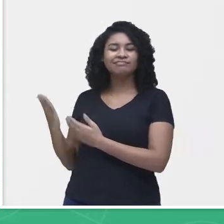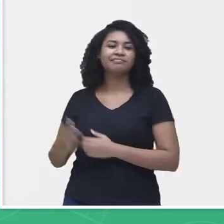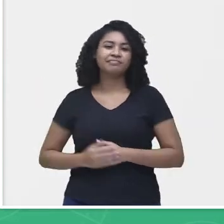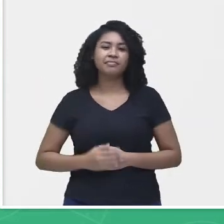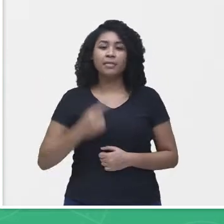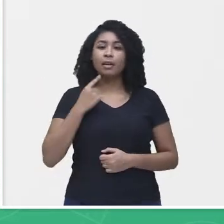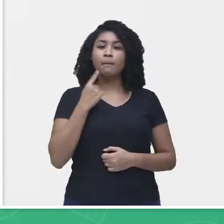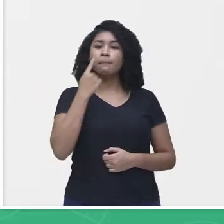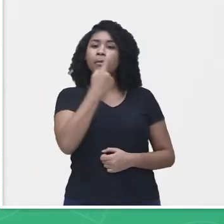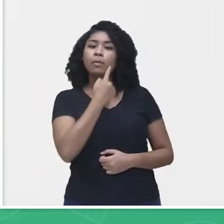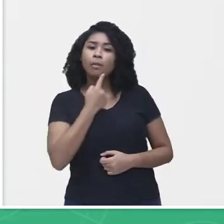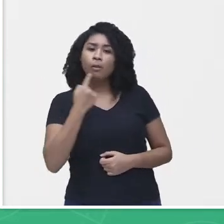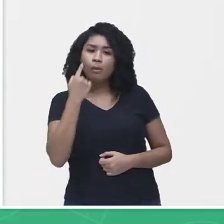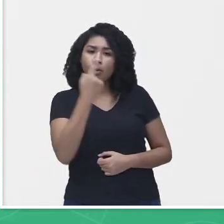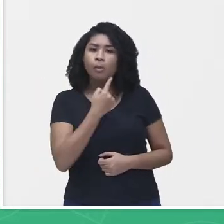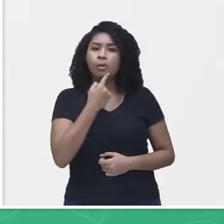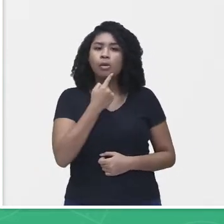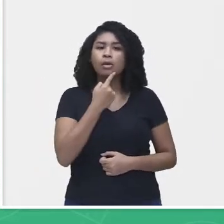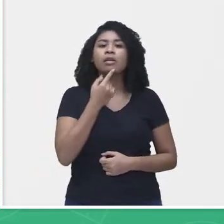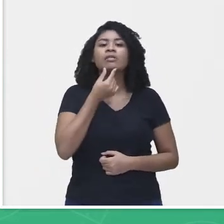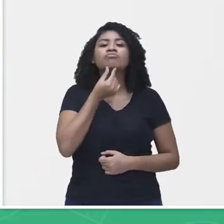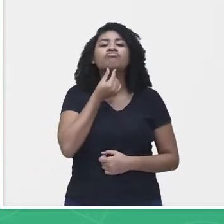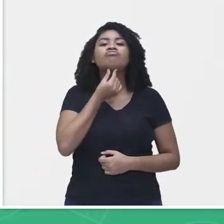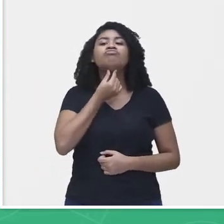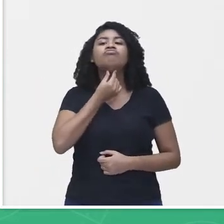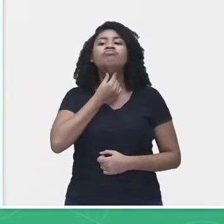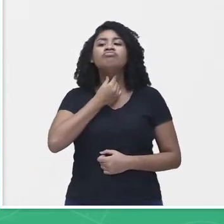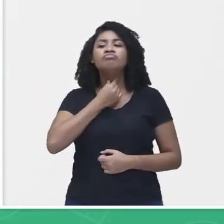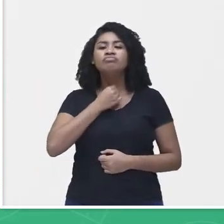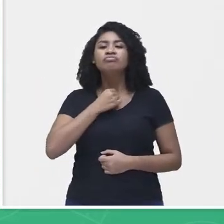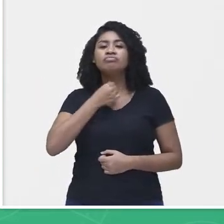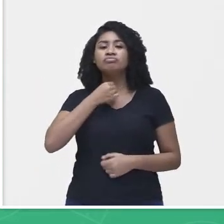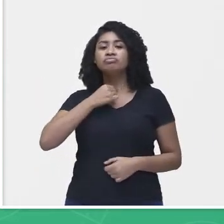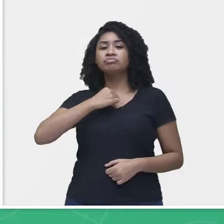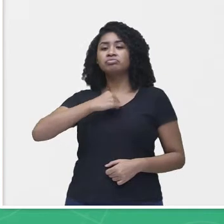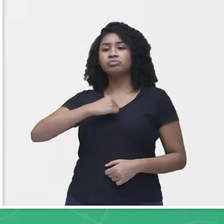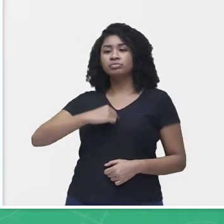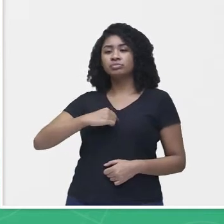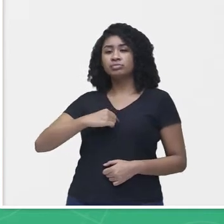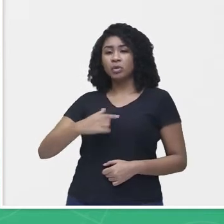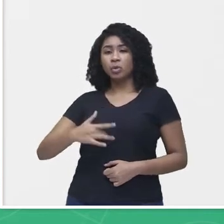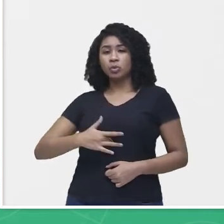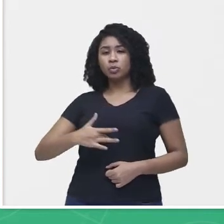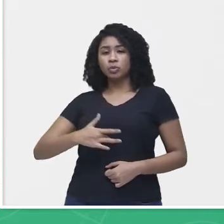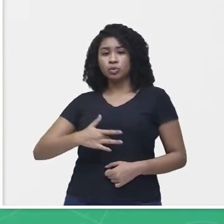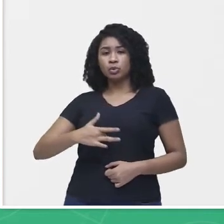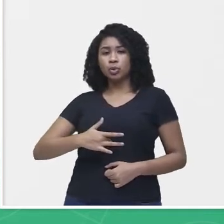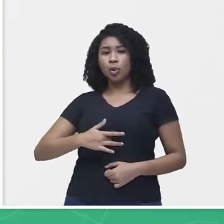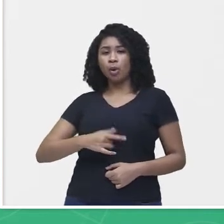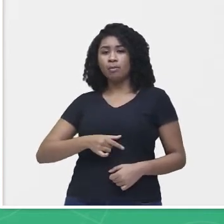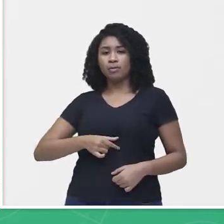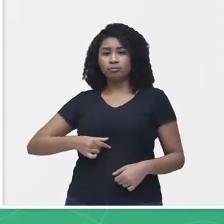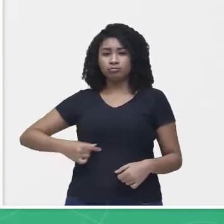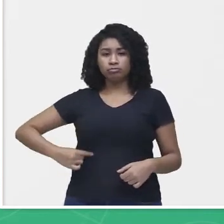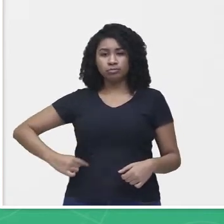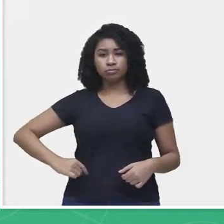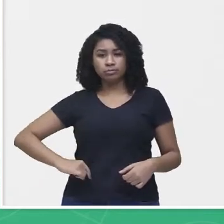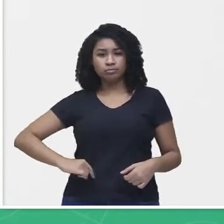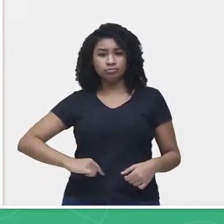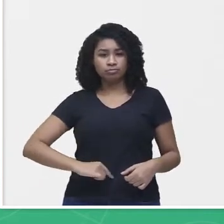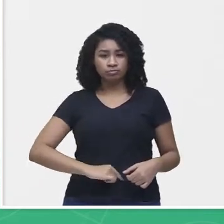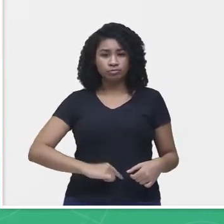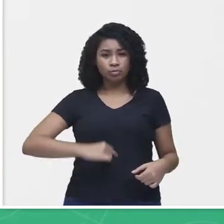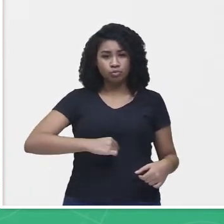a boca, a faringe, o esôfago, o estômago, intestino delgado, intestino grosso,